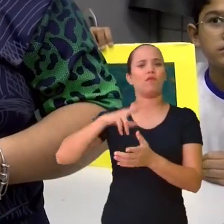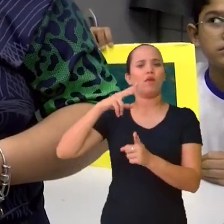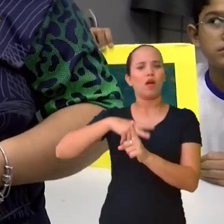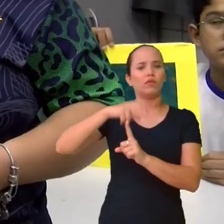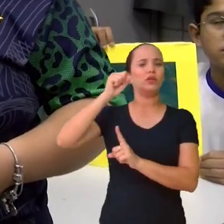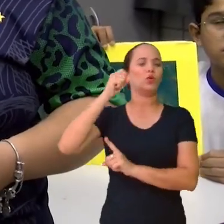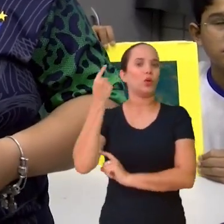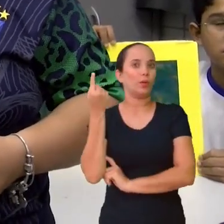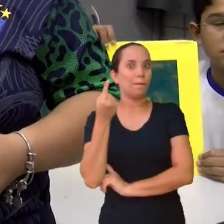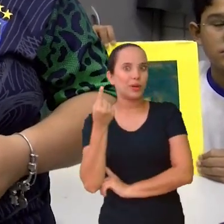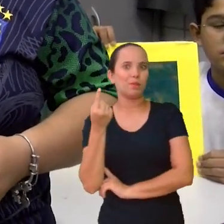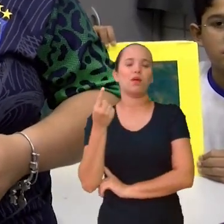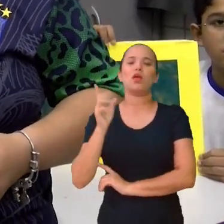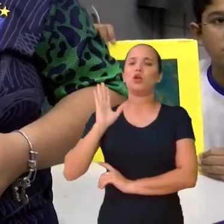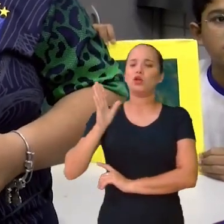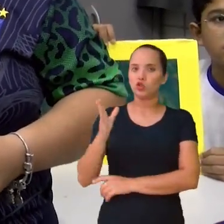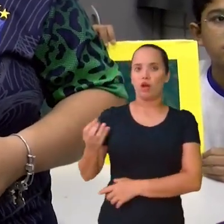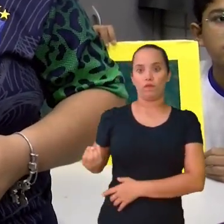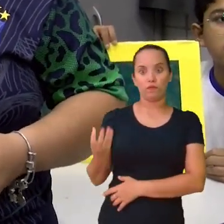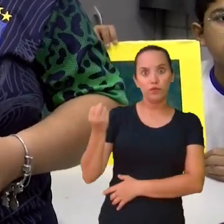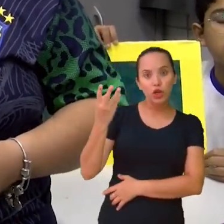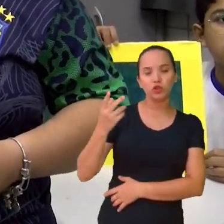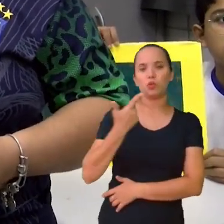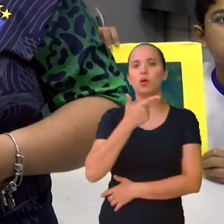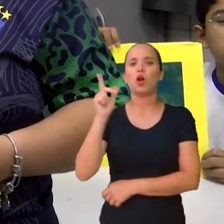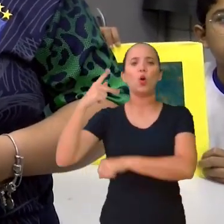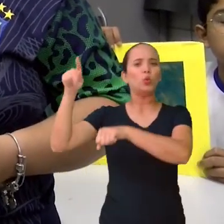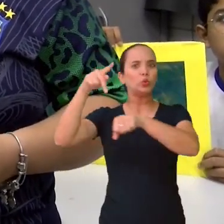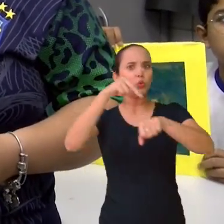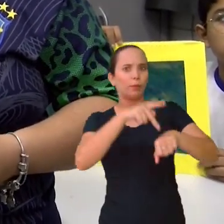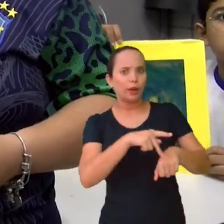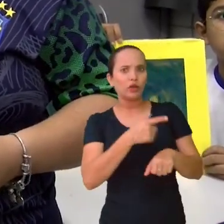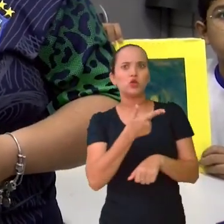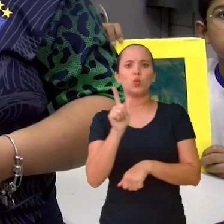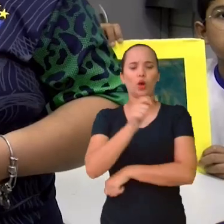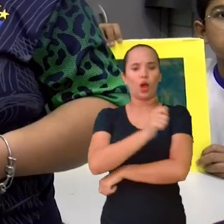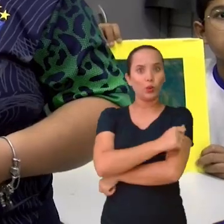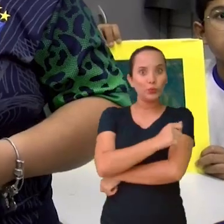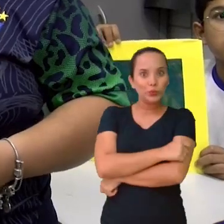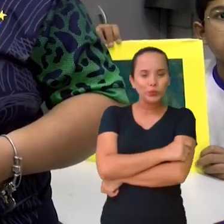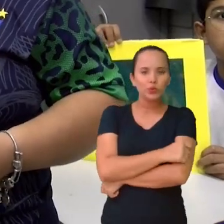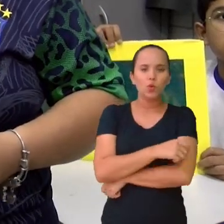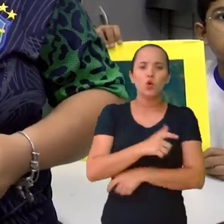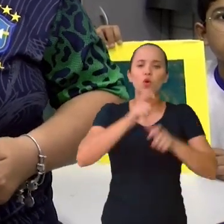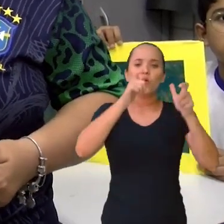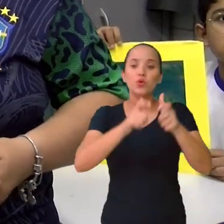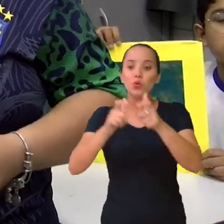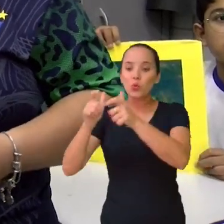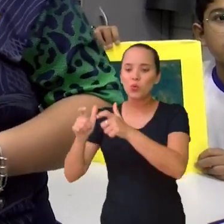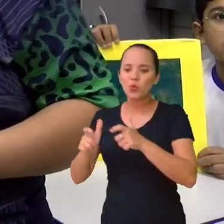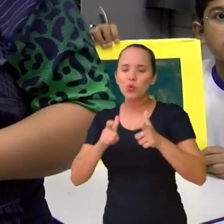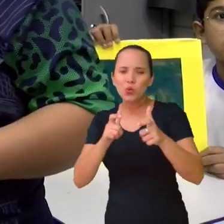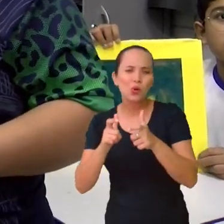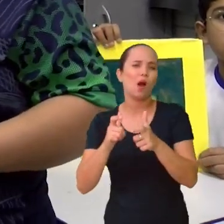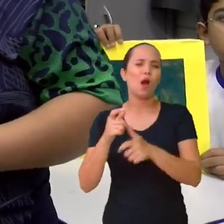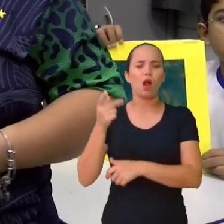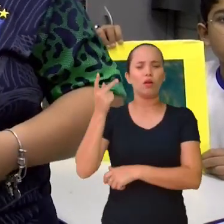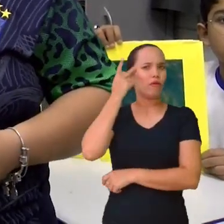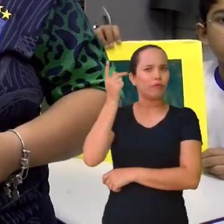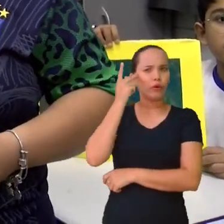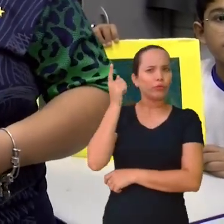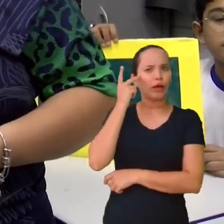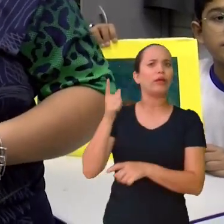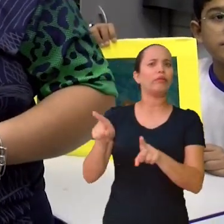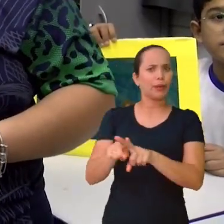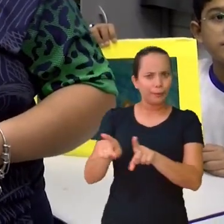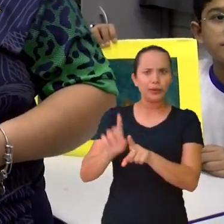Viajamos para a Colômbia com os estudantes e assim. E no local que a gente chega, Fortaleza, Colômbia ou qualquer outro local